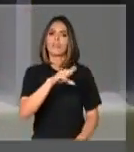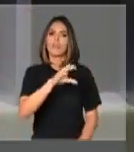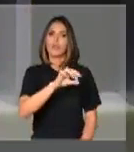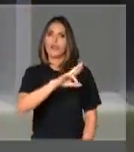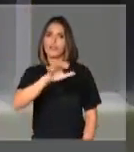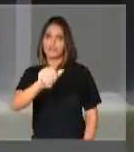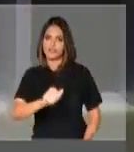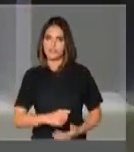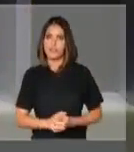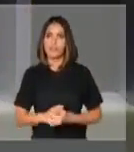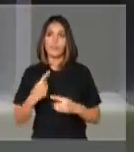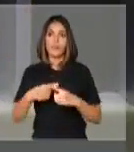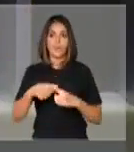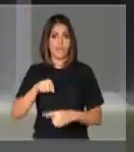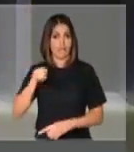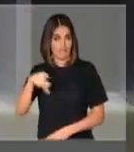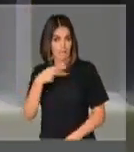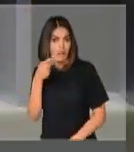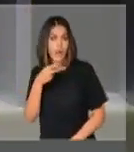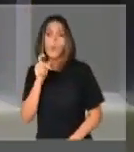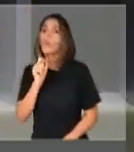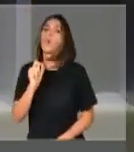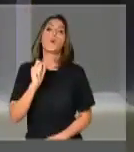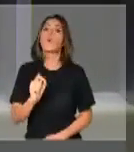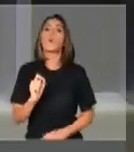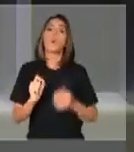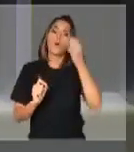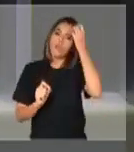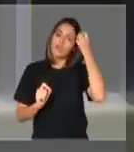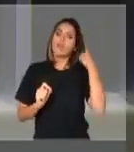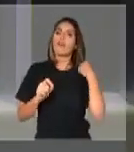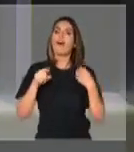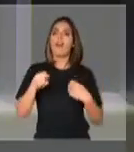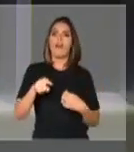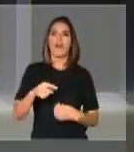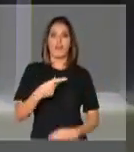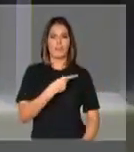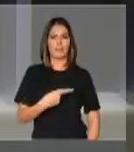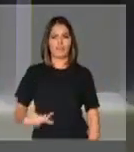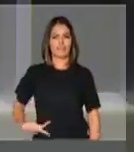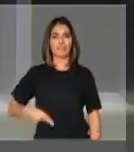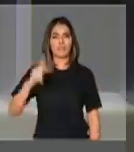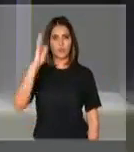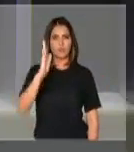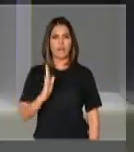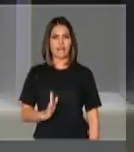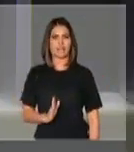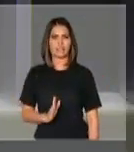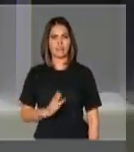ineficiências e irresponsabilidade na condução do nosso país.